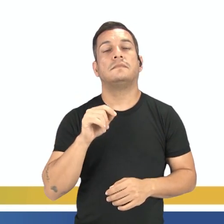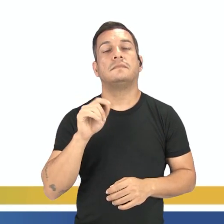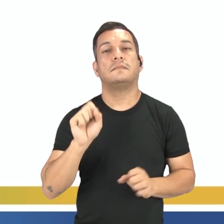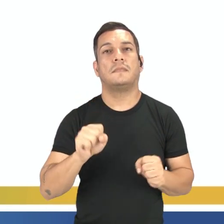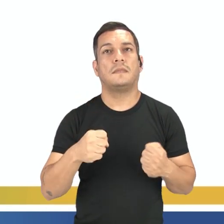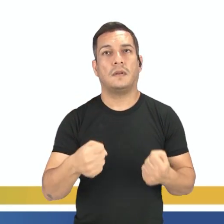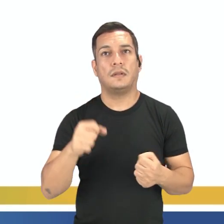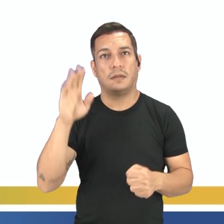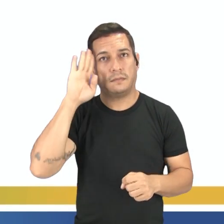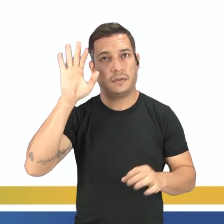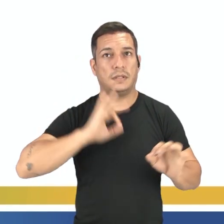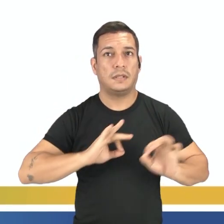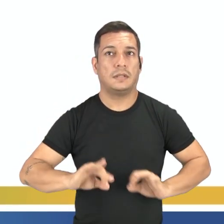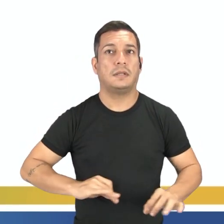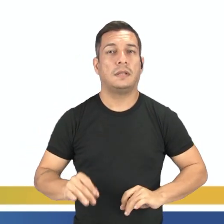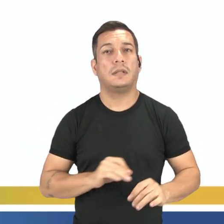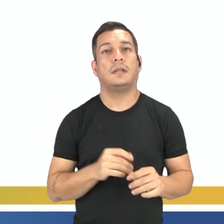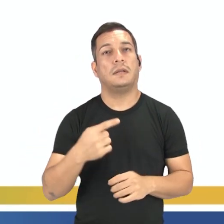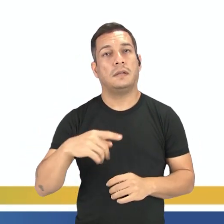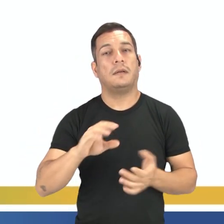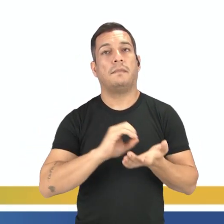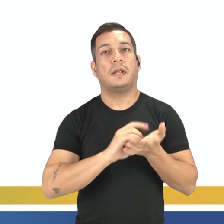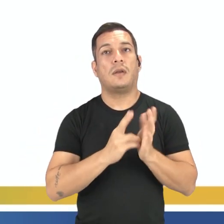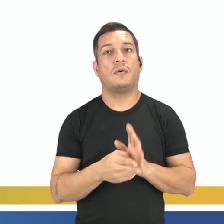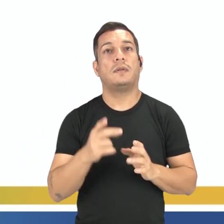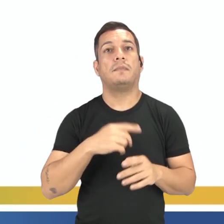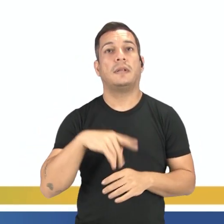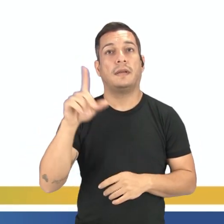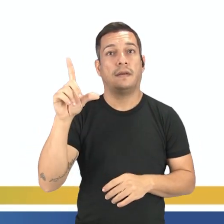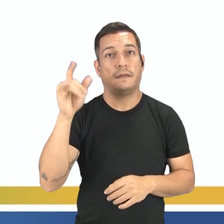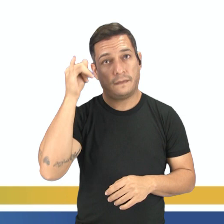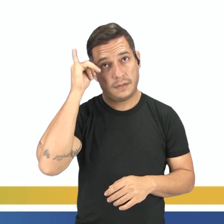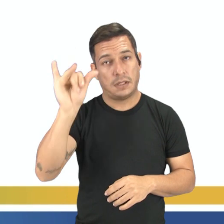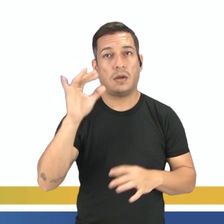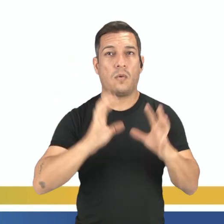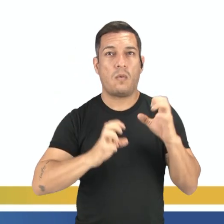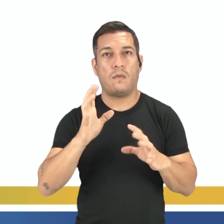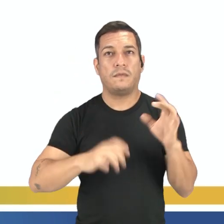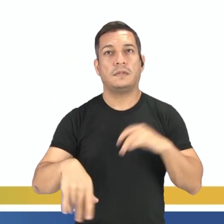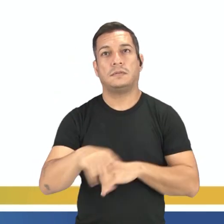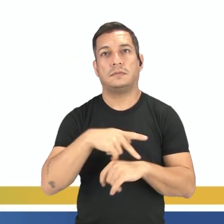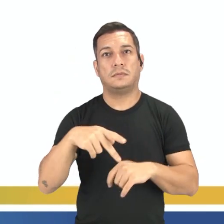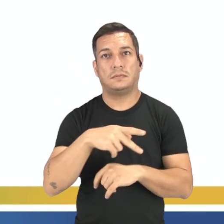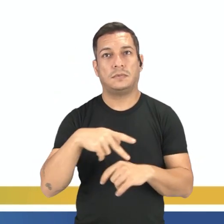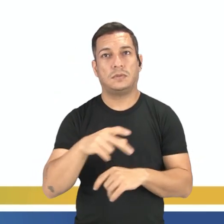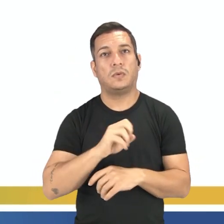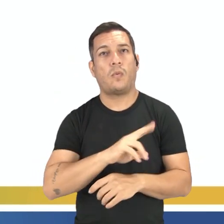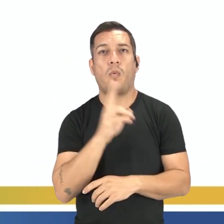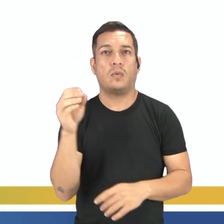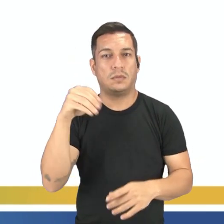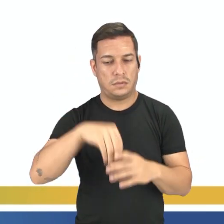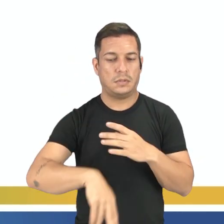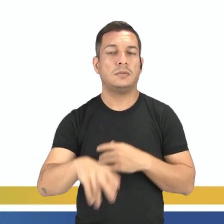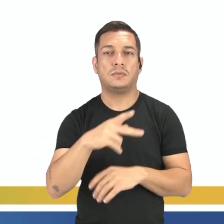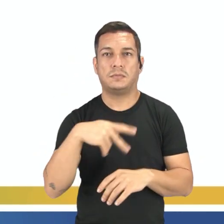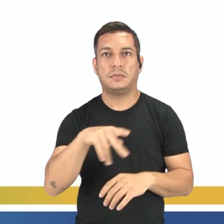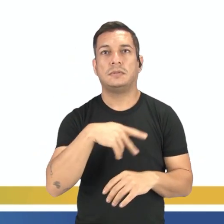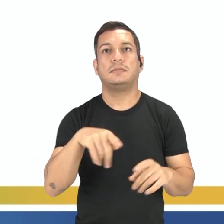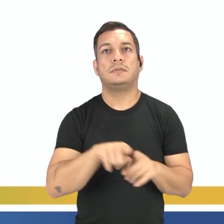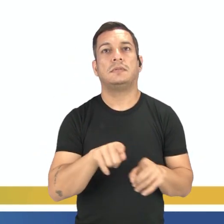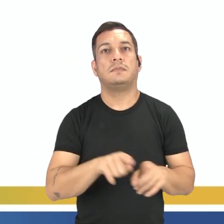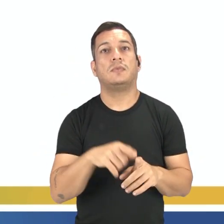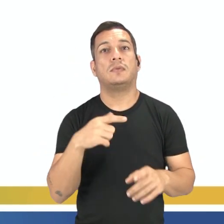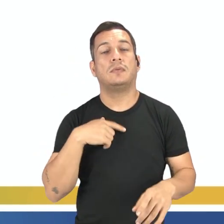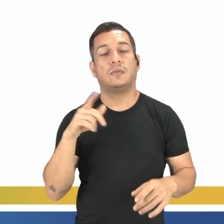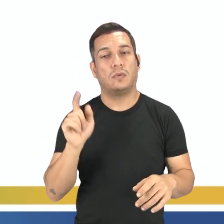forças militares enviadas pela ONU para diminuir conflitos entre países ou mesmo dentro dos países